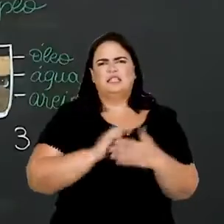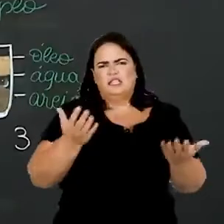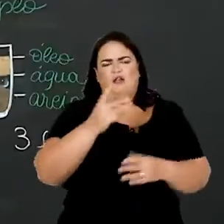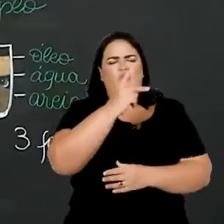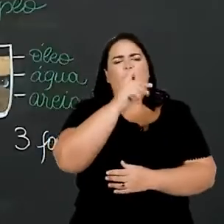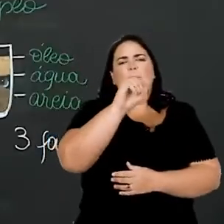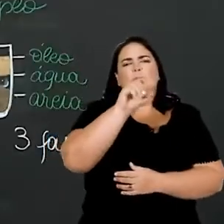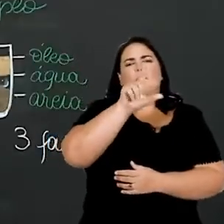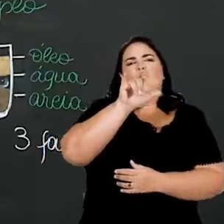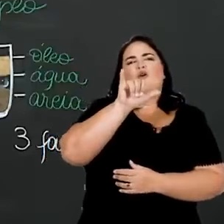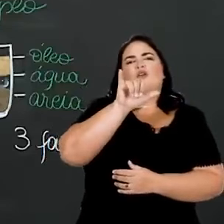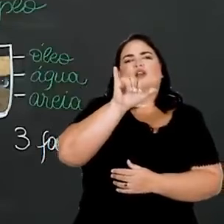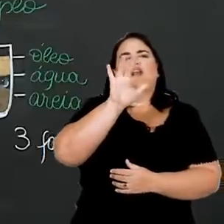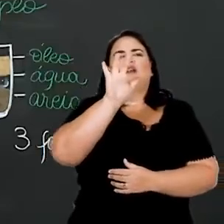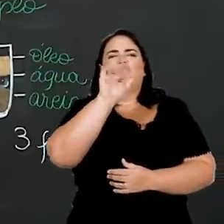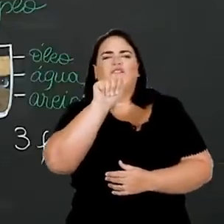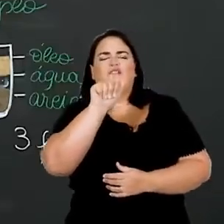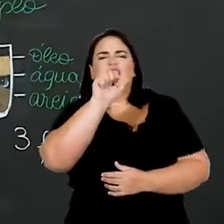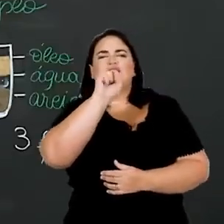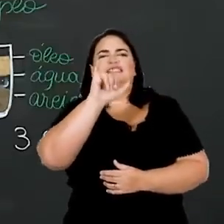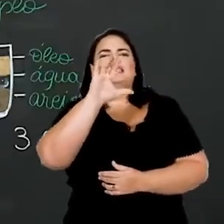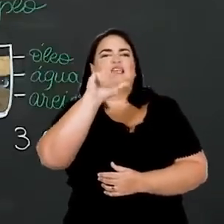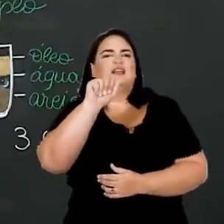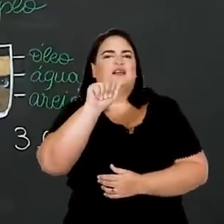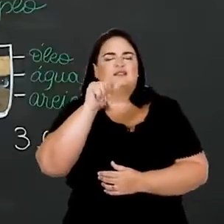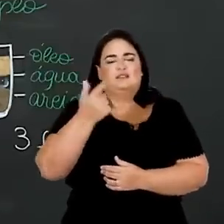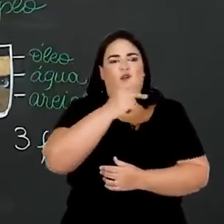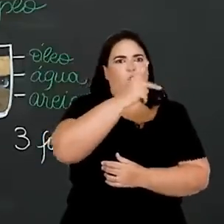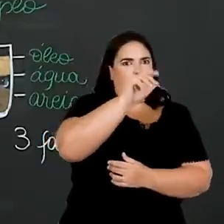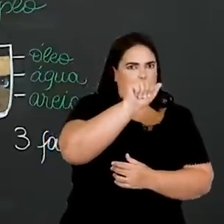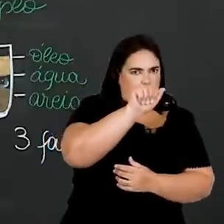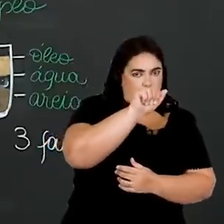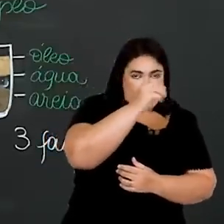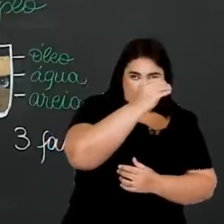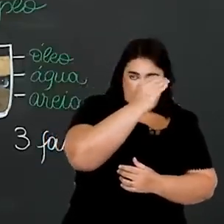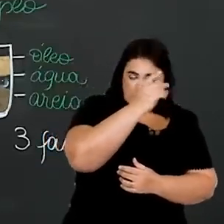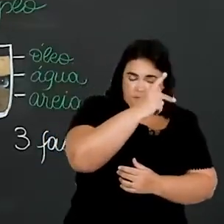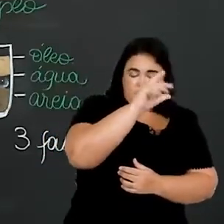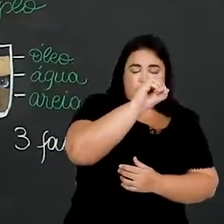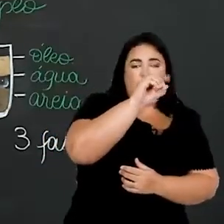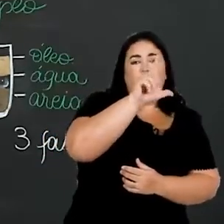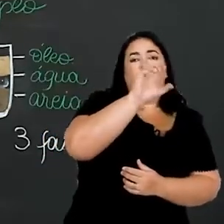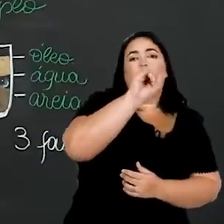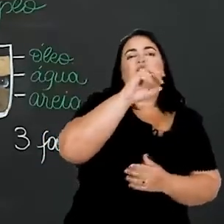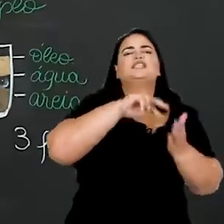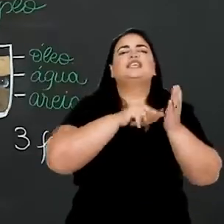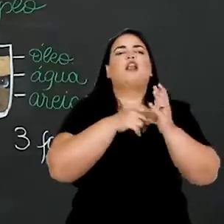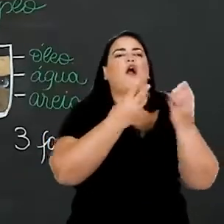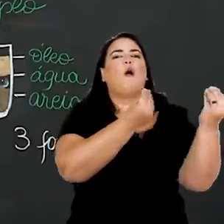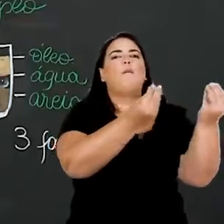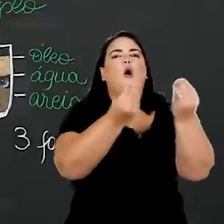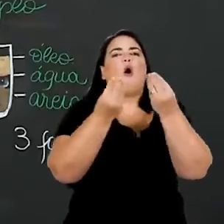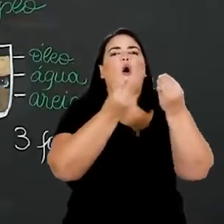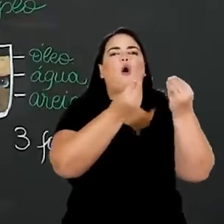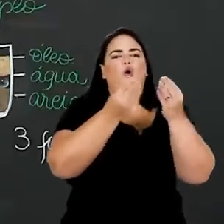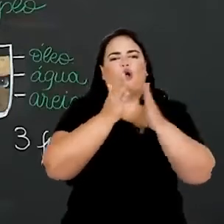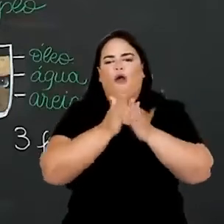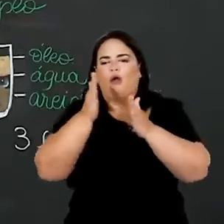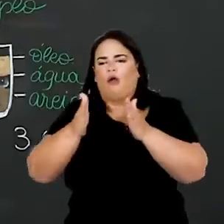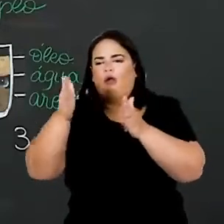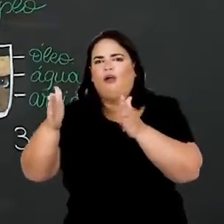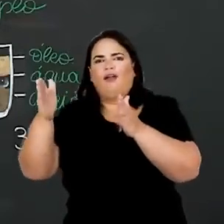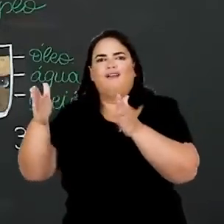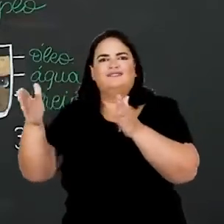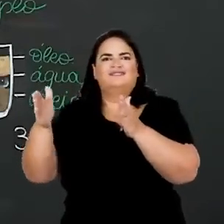Polifásica. Polifásica? Poli significa muitos e fásica de fase. Ela tem, então,